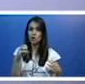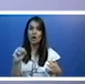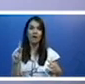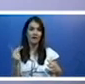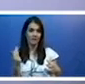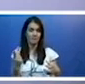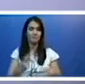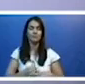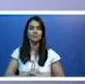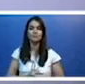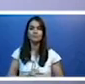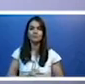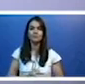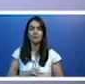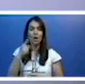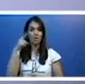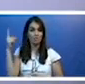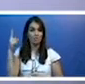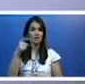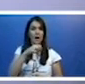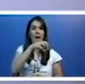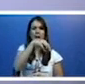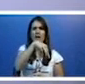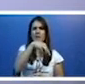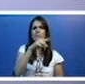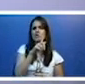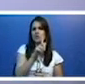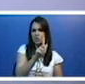Aqui nós temos a fórmula da base.